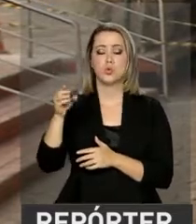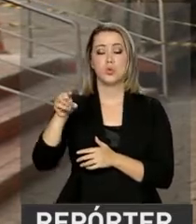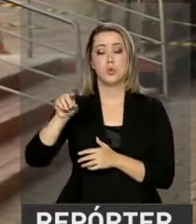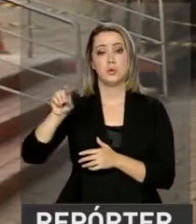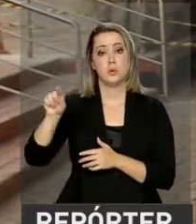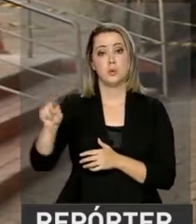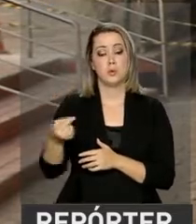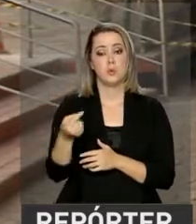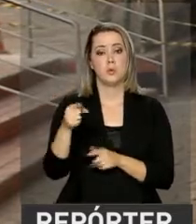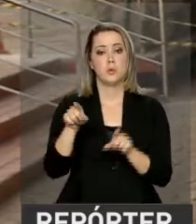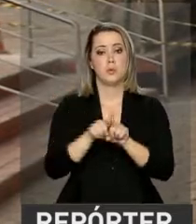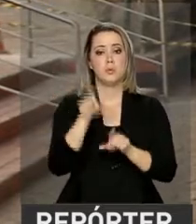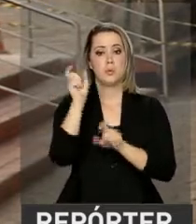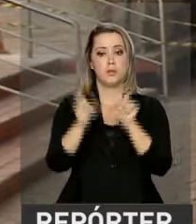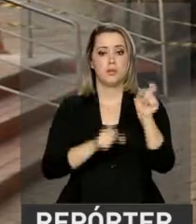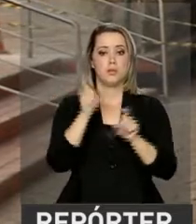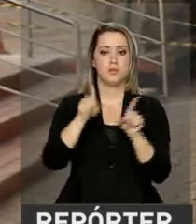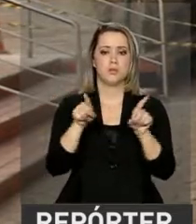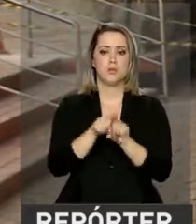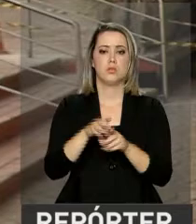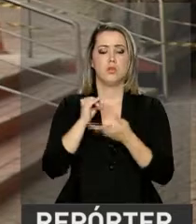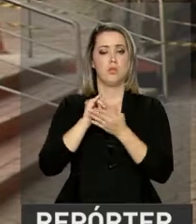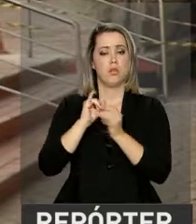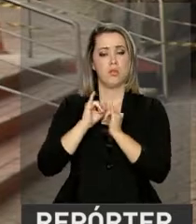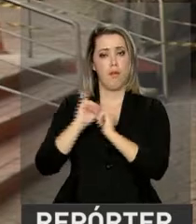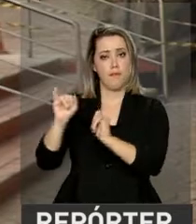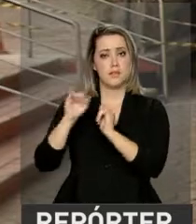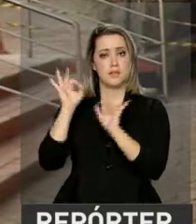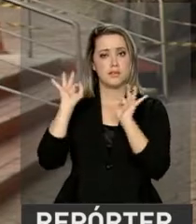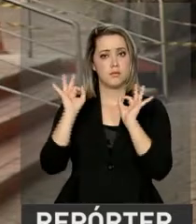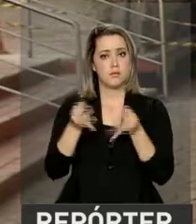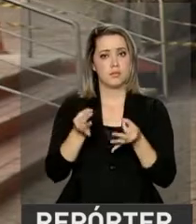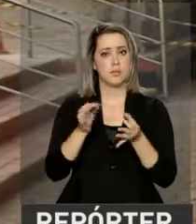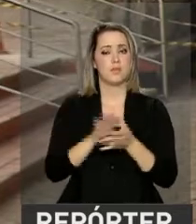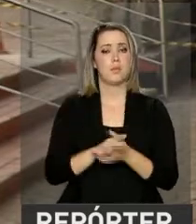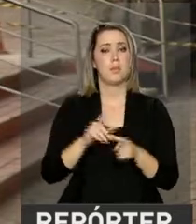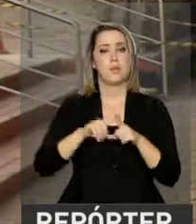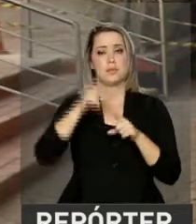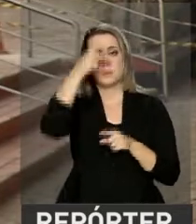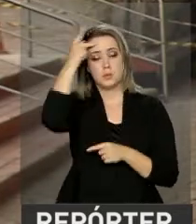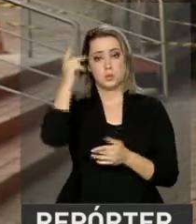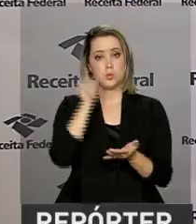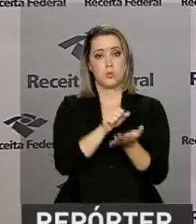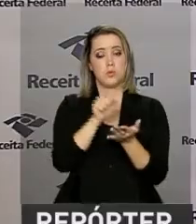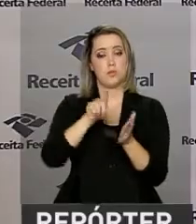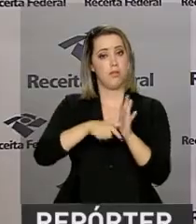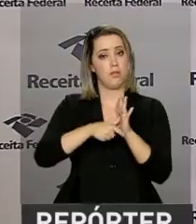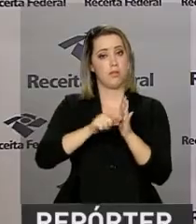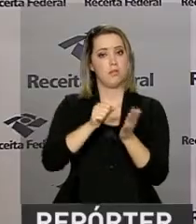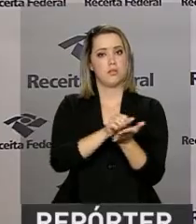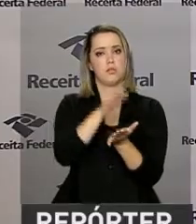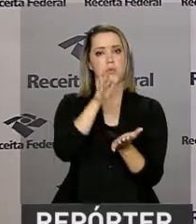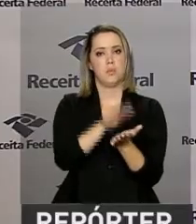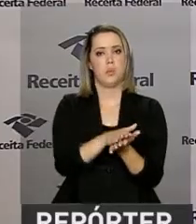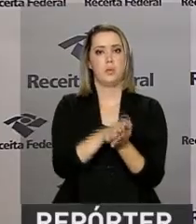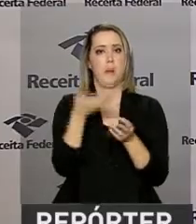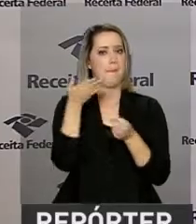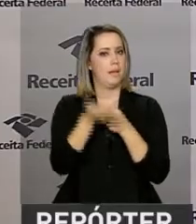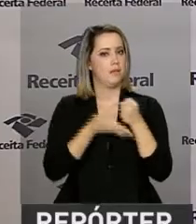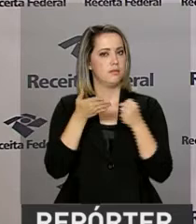enviar o documento em dia neste ano mas quem entrega com atraso sofre as consequências de uma multa mínima de